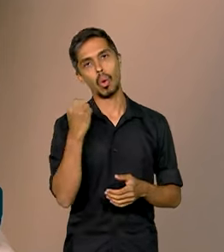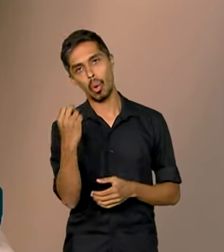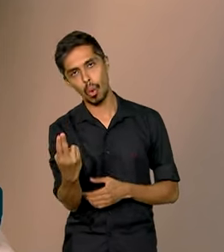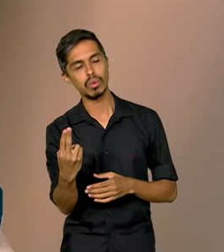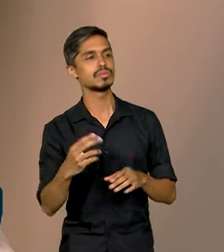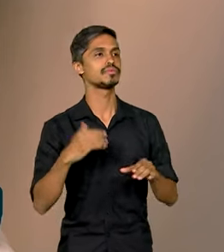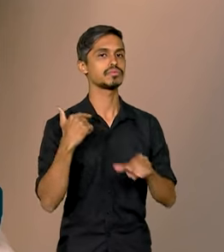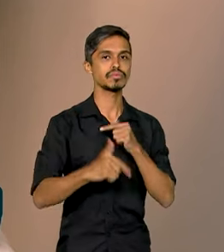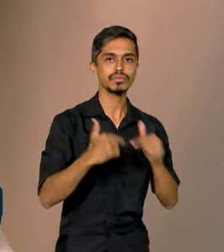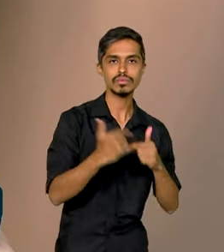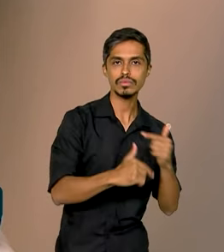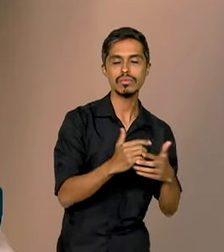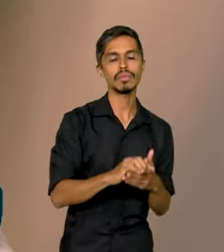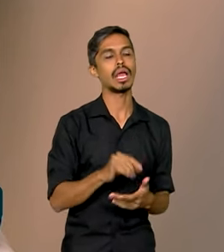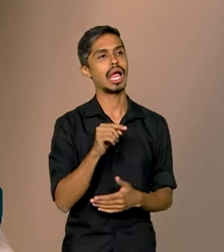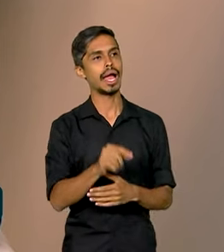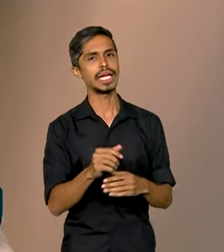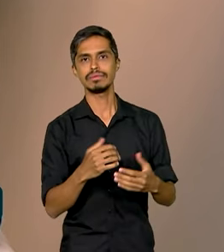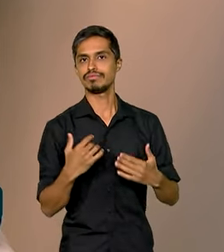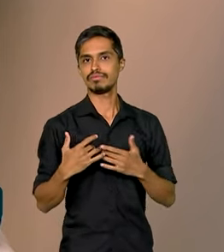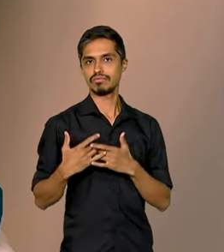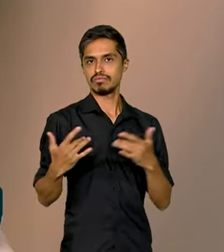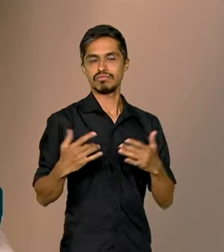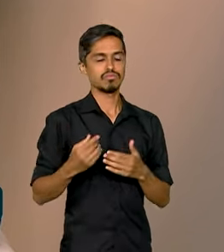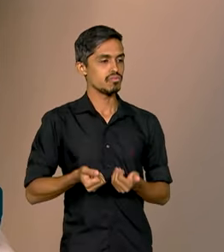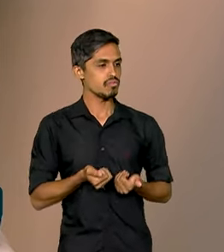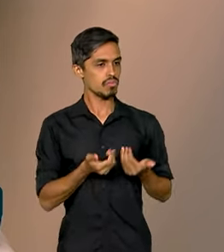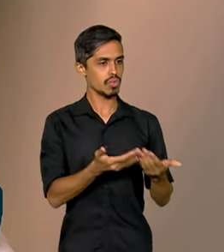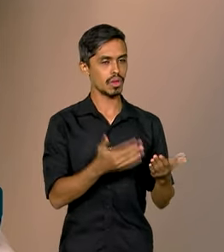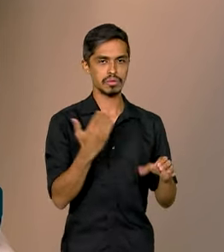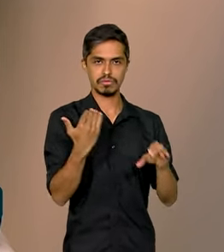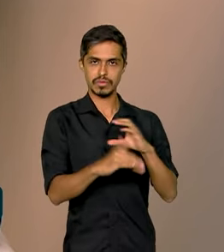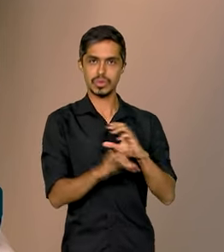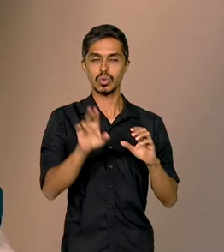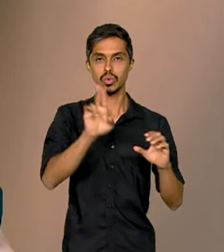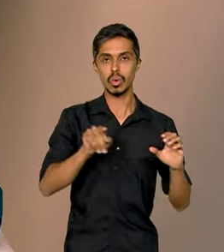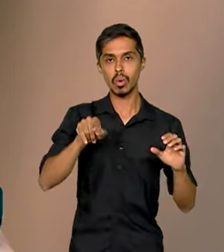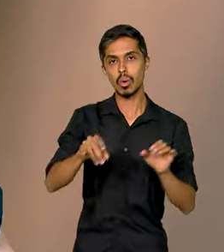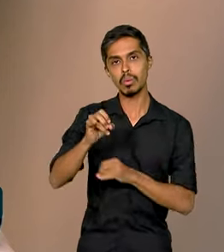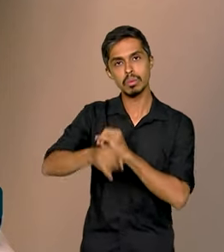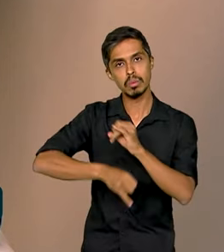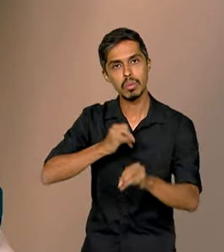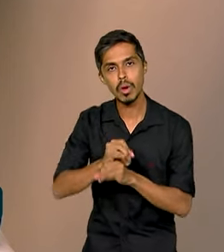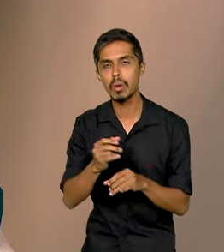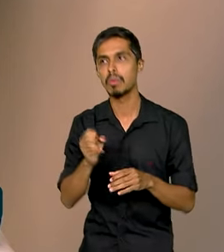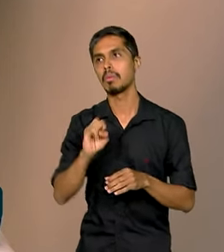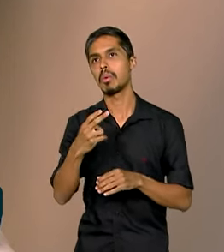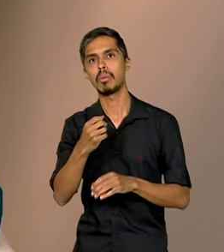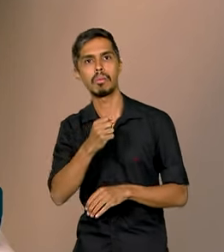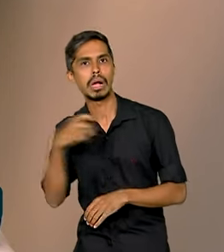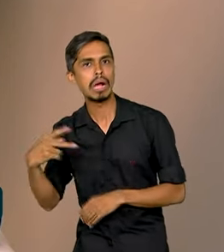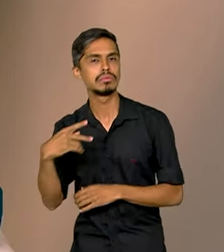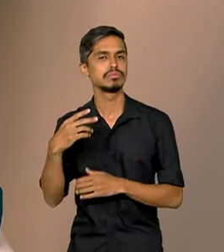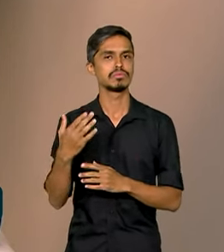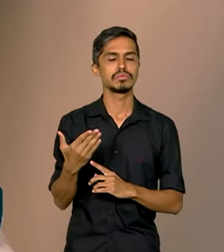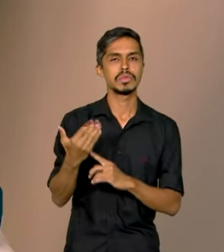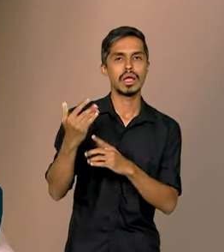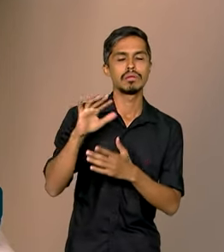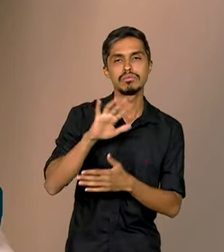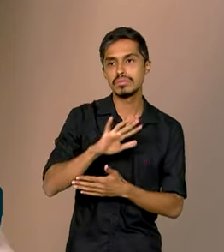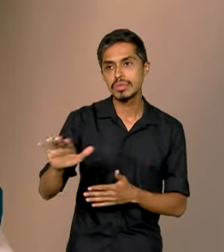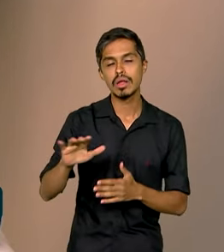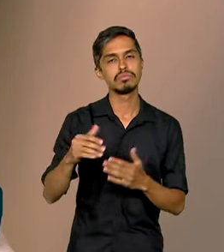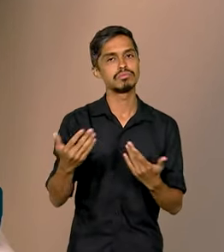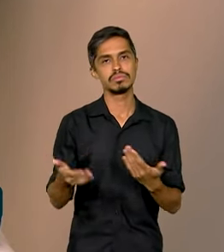disponibiliza a fazer essa venda essa oferta pelo um modo eletrônico a venda é feita à